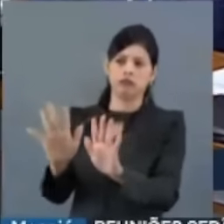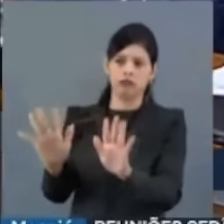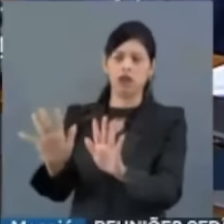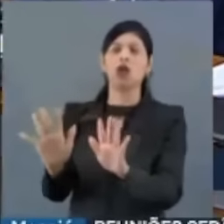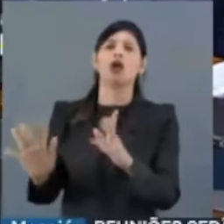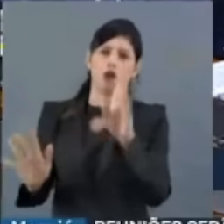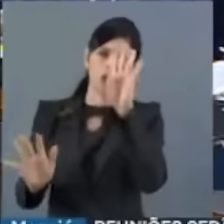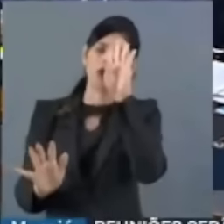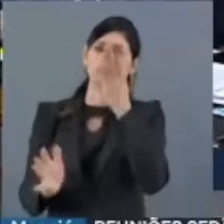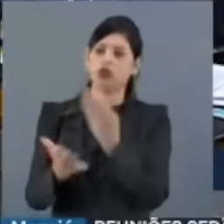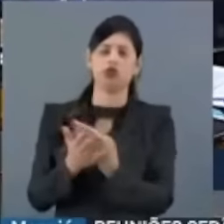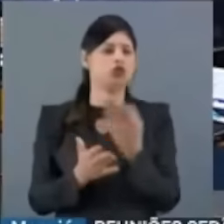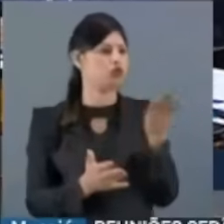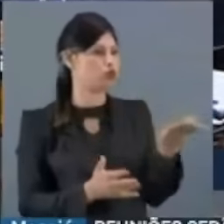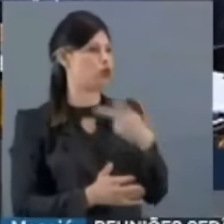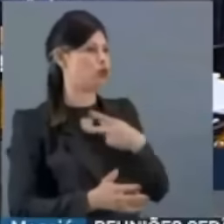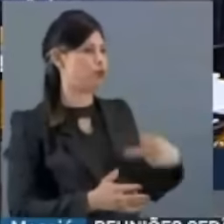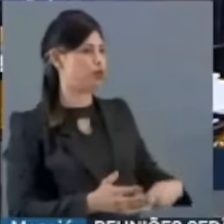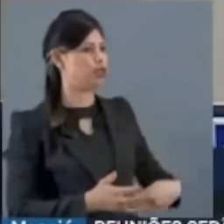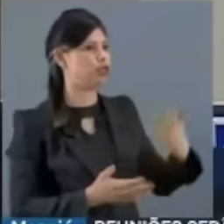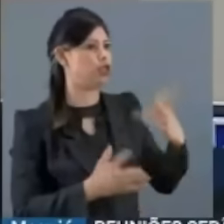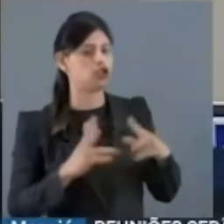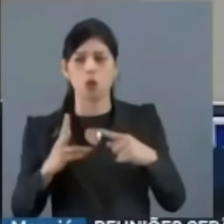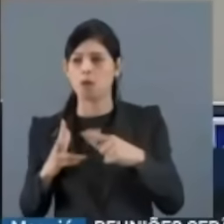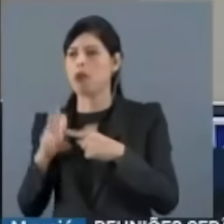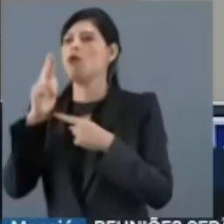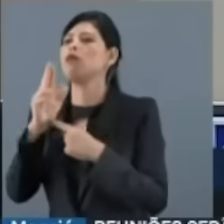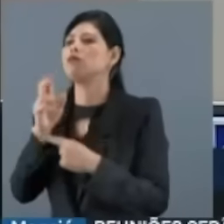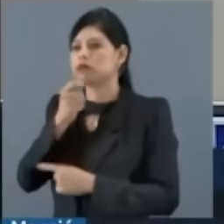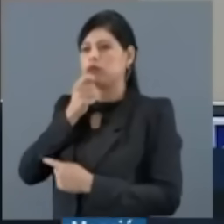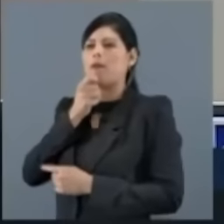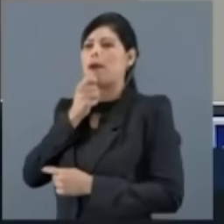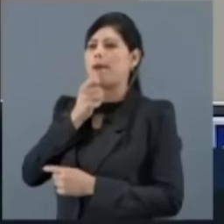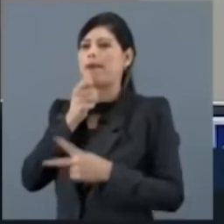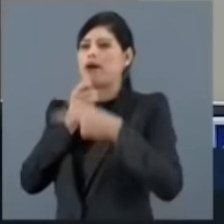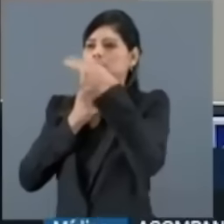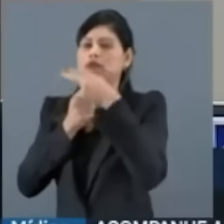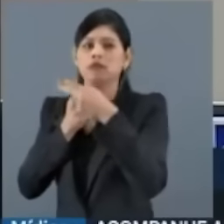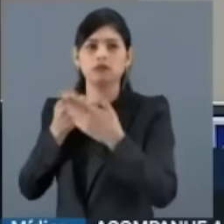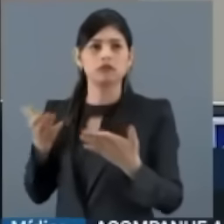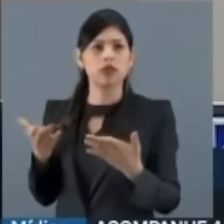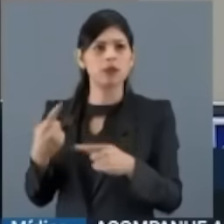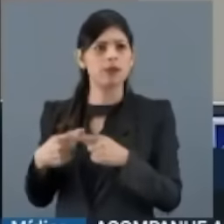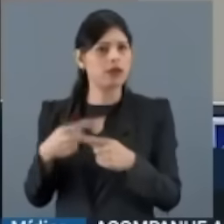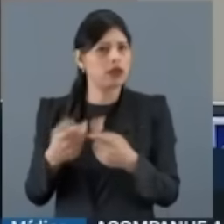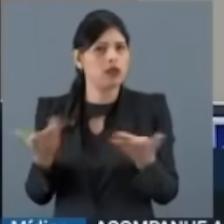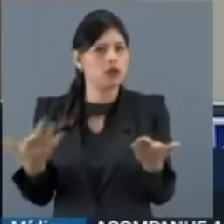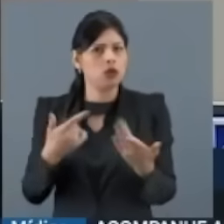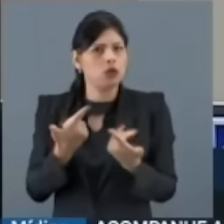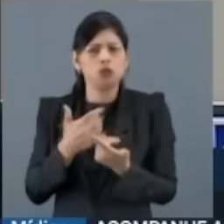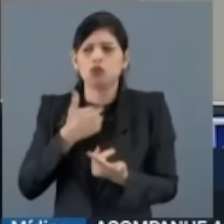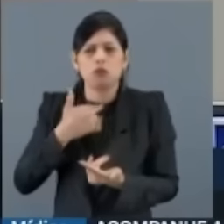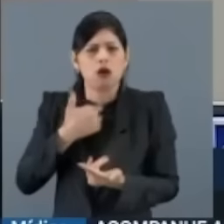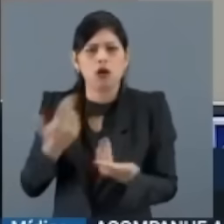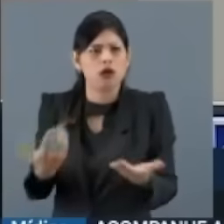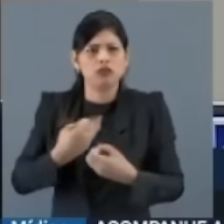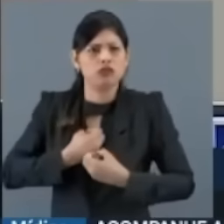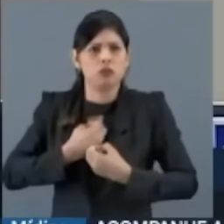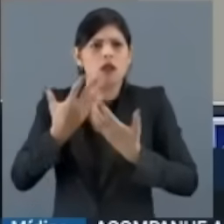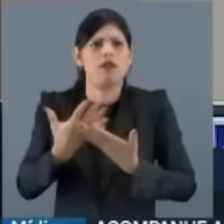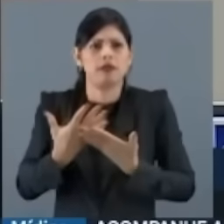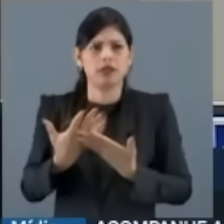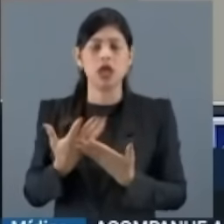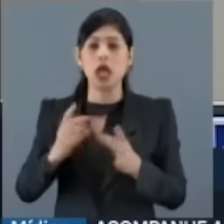presidente da Comissão cortaria a palavra cortaria o o microfone e seria um atentado a liberdade de expressão